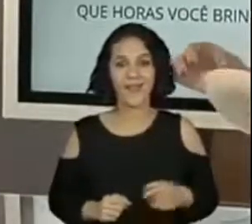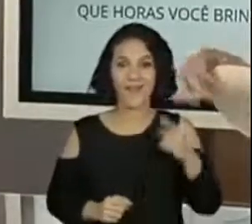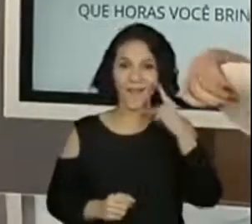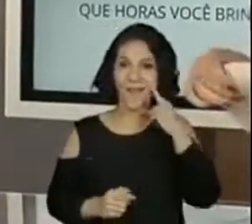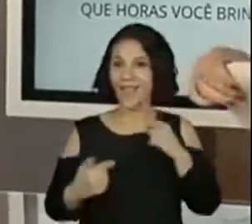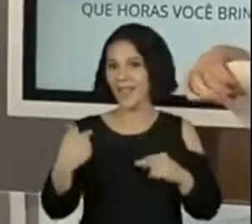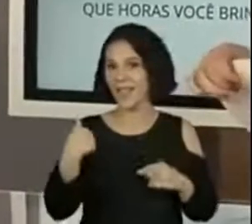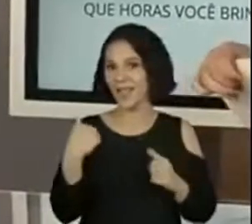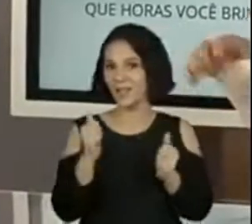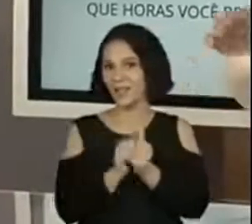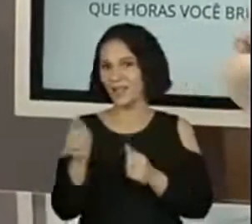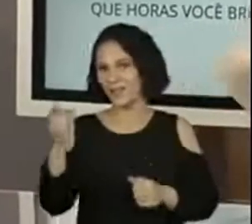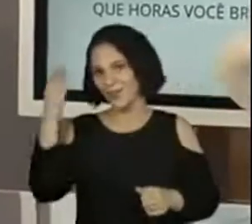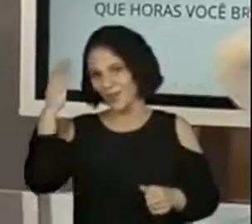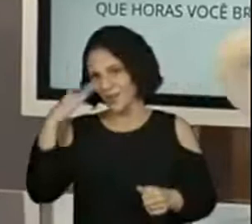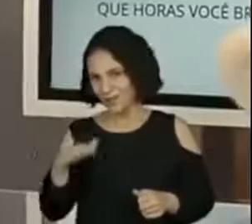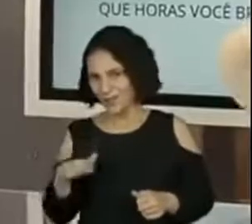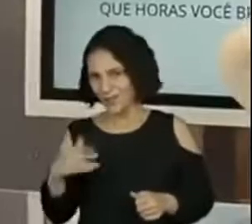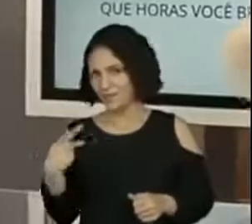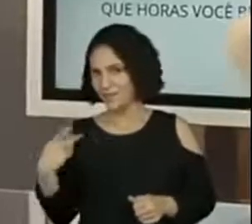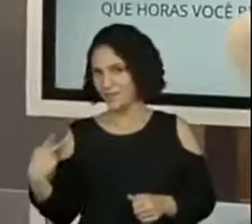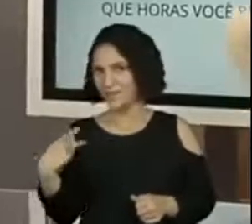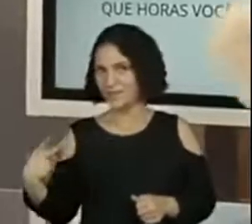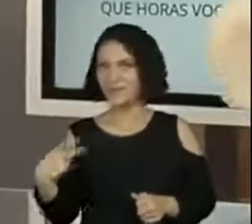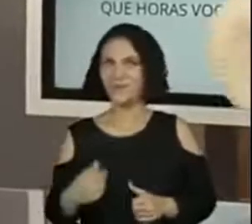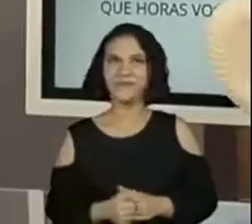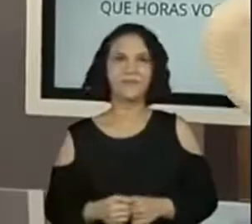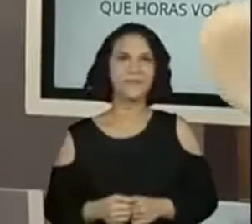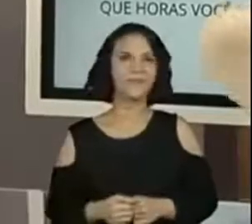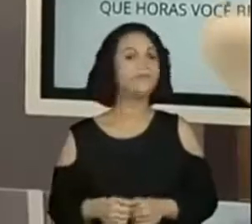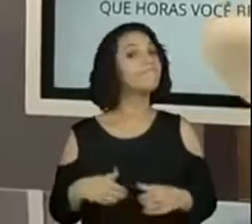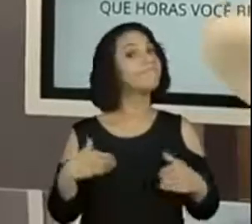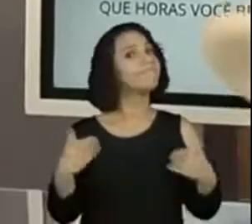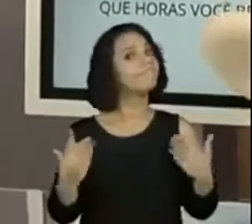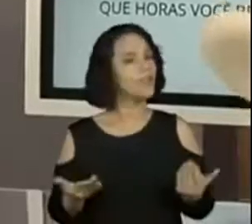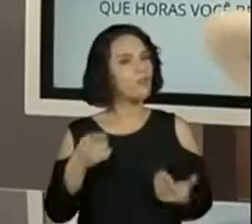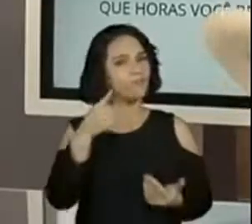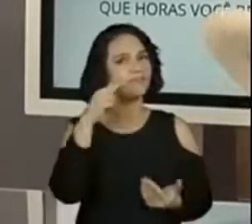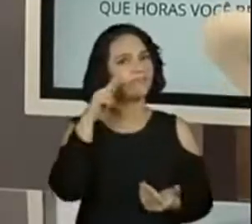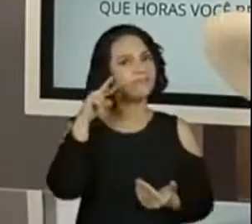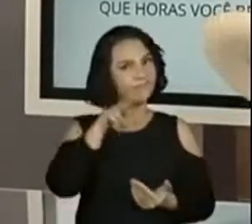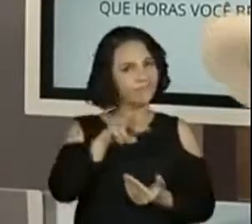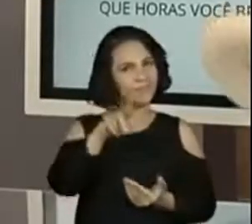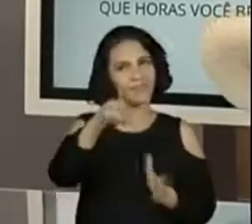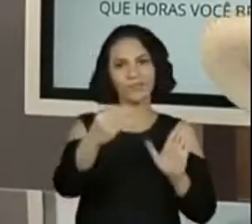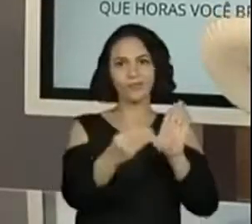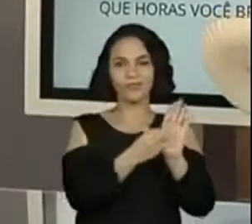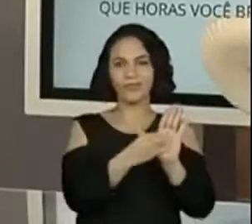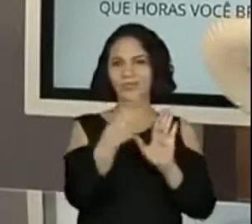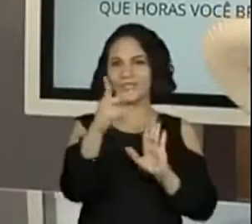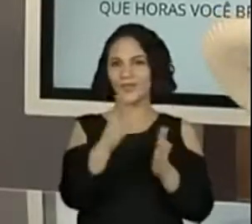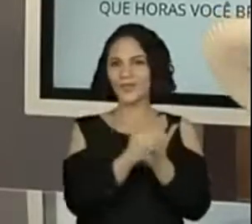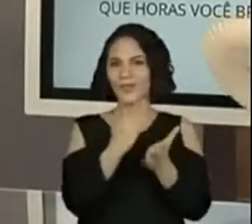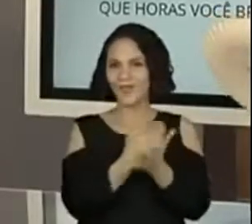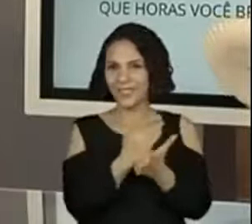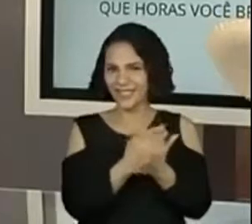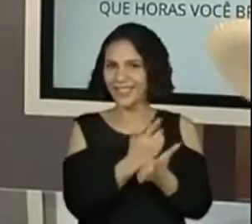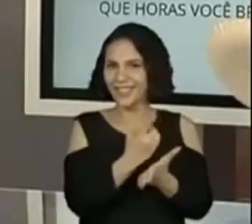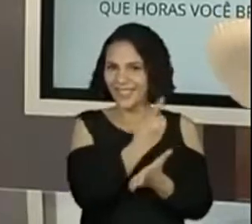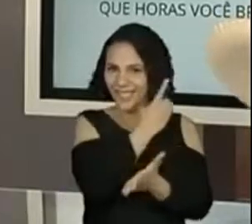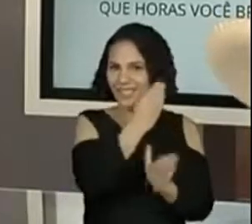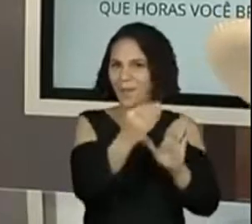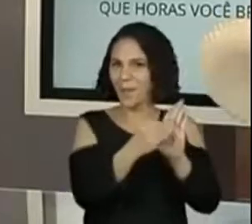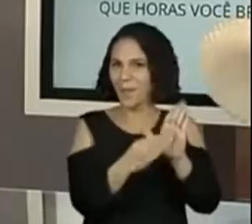Fran vamos fazer eu e ela, tá bom? E aí vocês vão olhar para poder fazer depois aí no seu